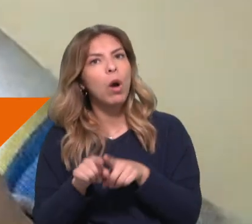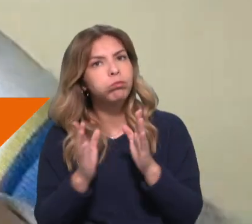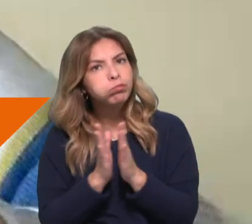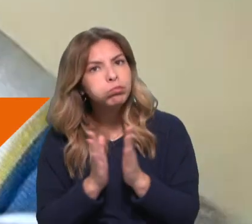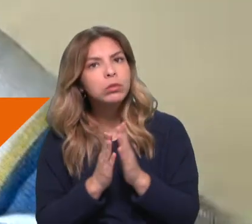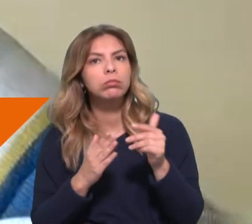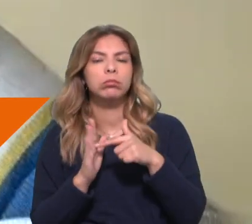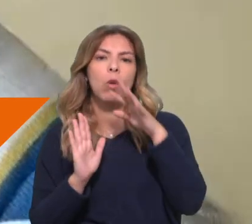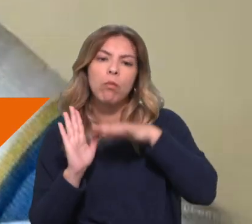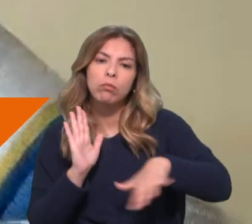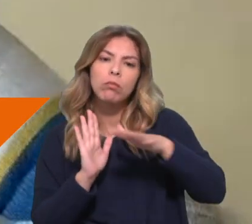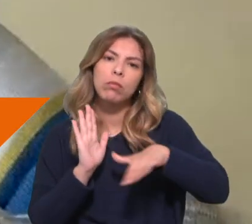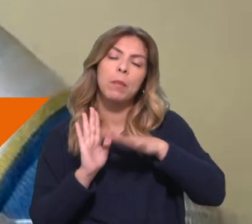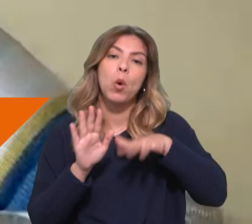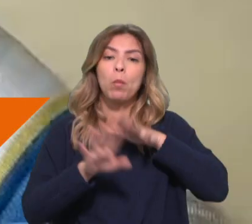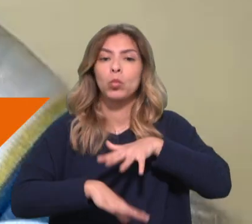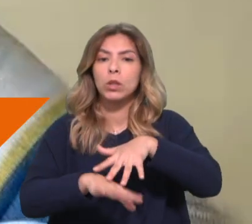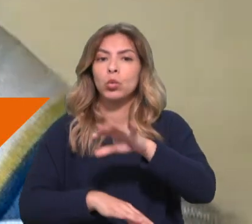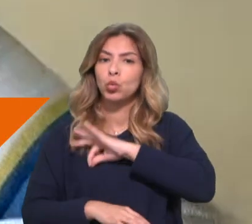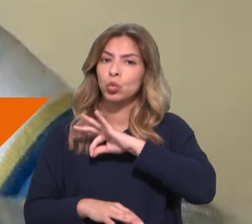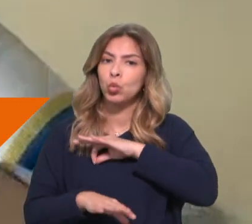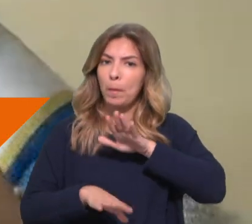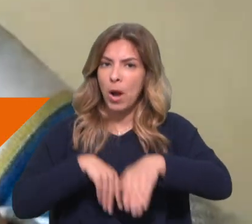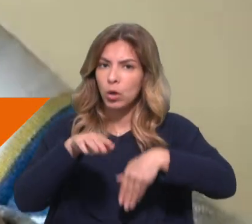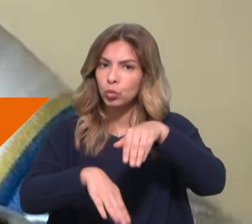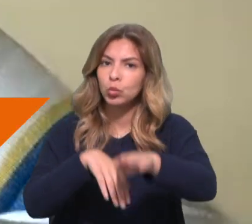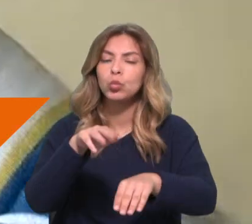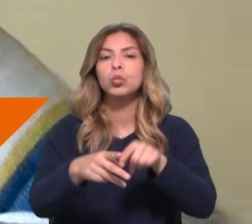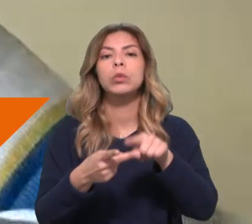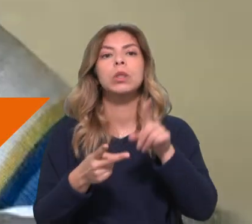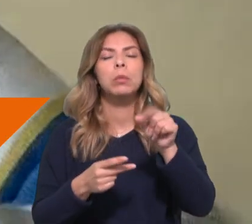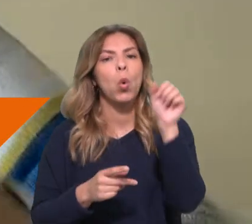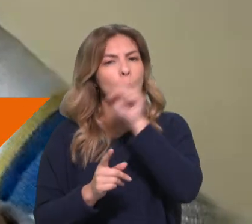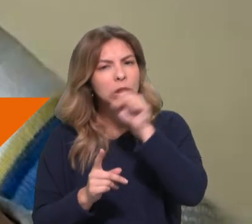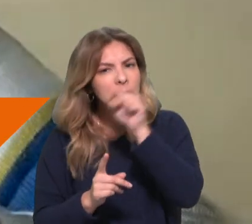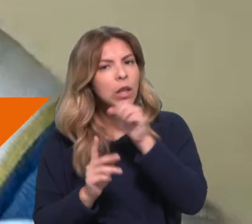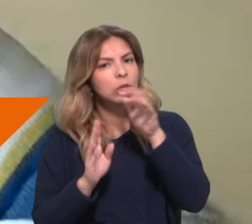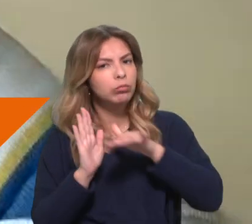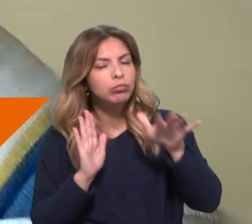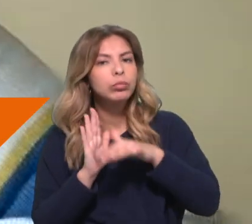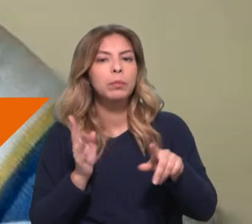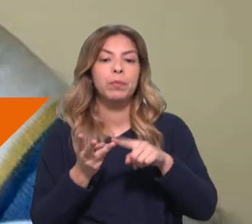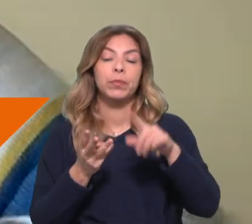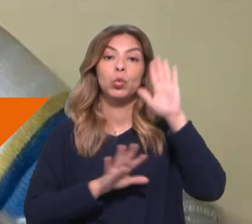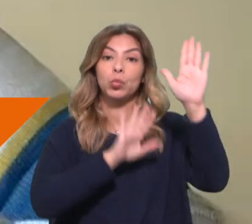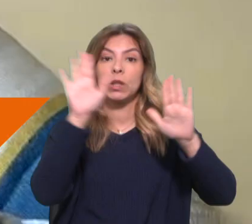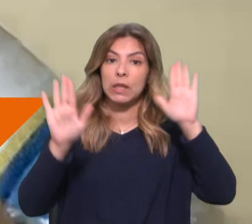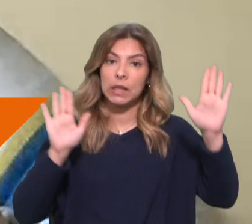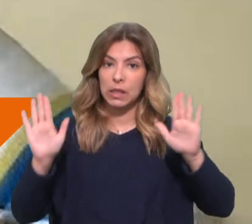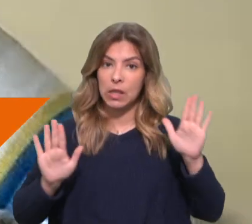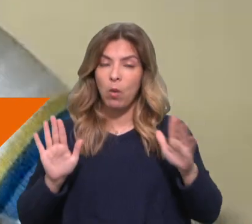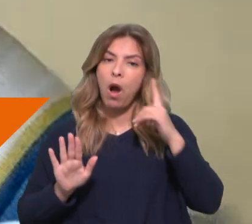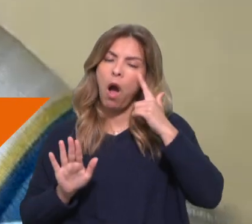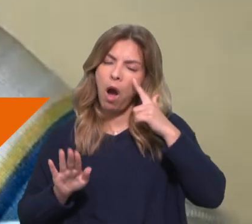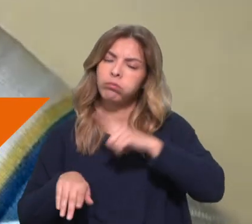2 procissões dos Passos, em Reunião e Passos Pendão. Já tivemos vários concertos, temos uma exposição que está ao longo do tempo no